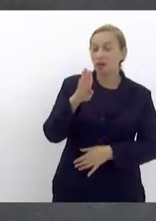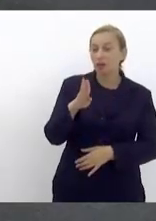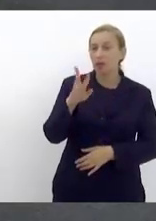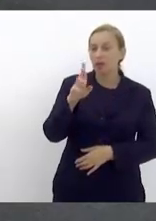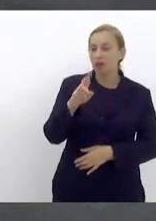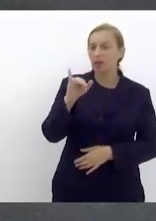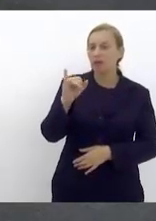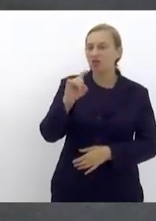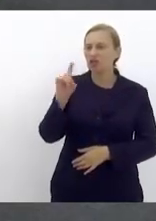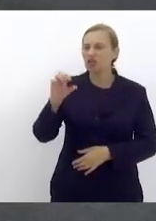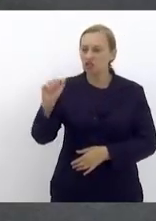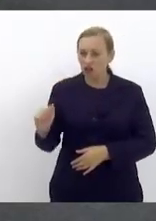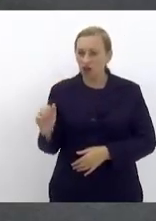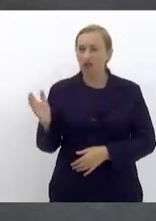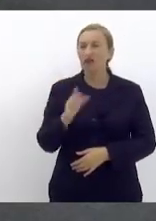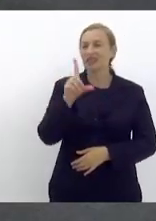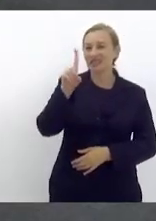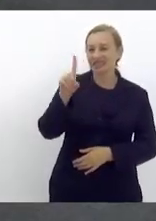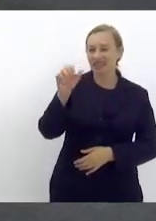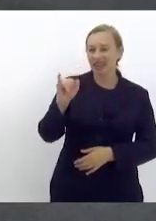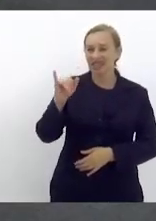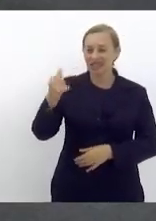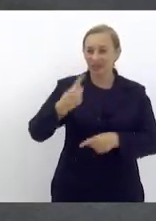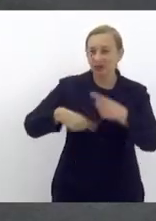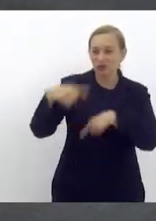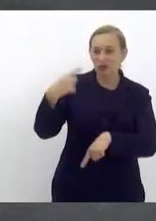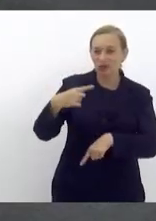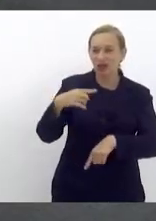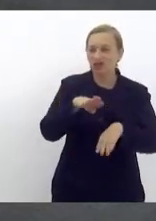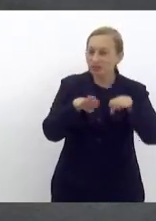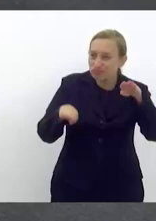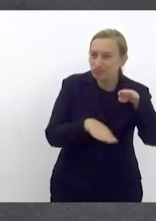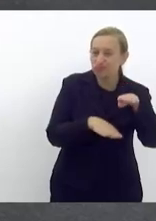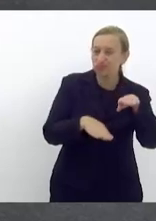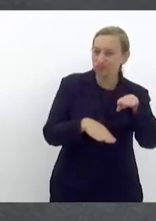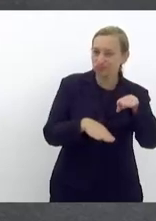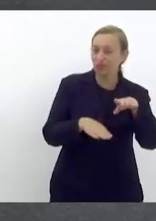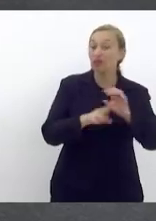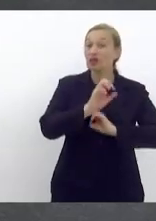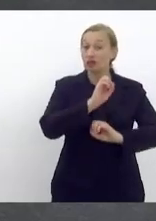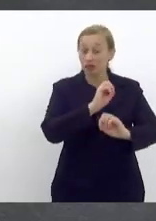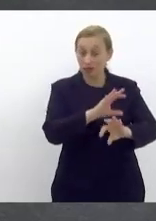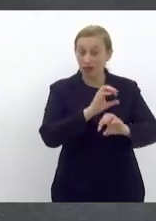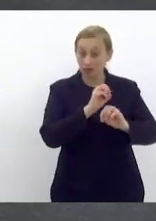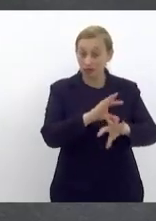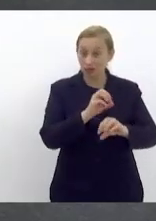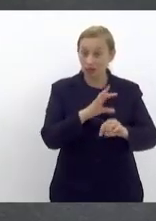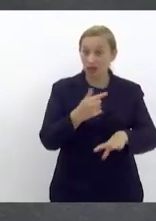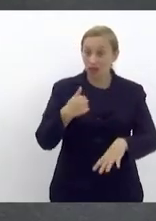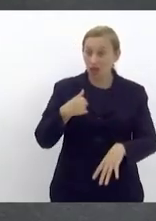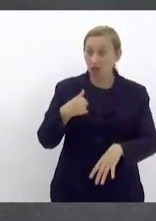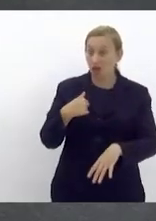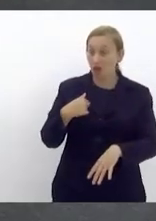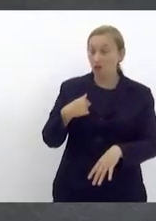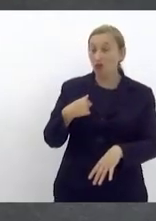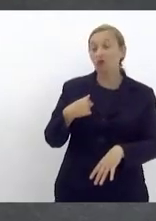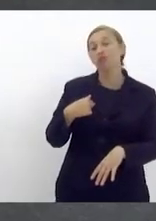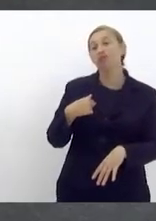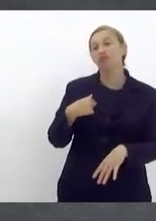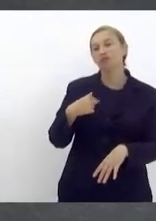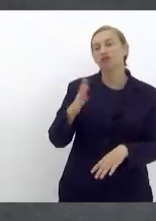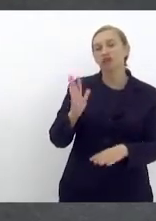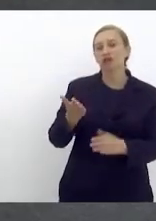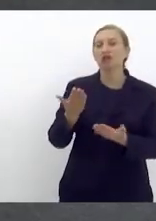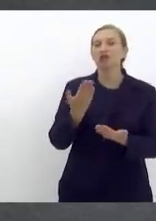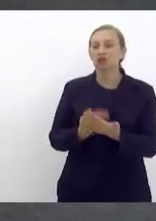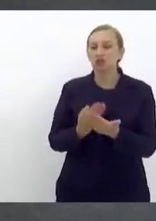para superar as desigualdades, em especial as desigualdades educacionais. Eu fui aluna de CIEP na